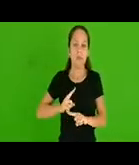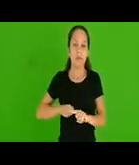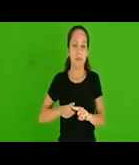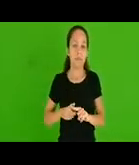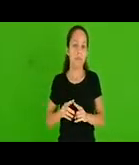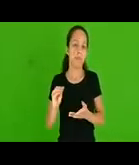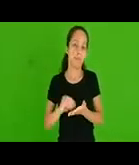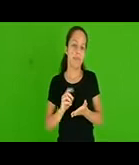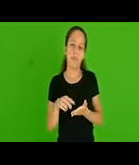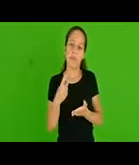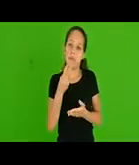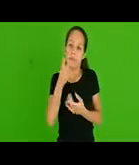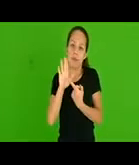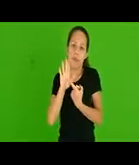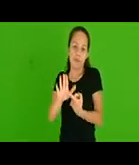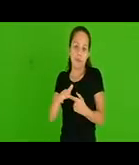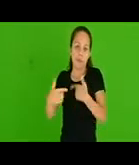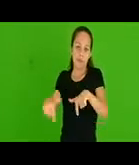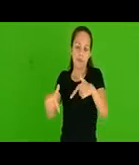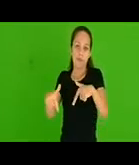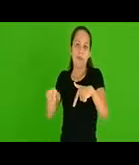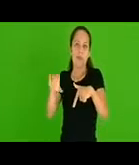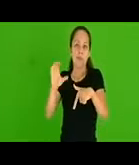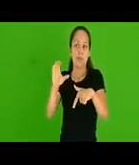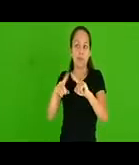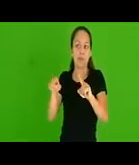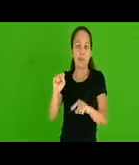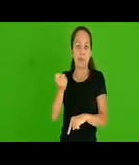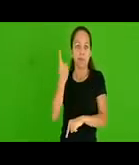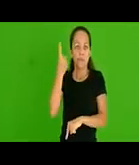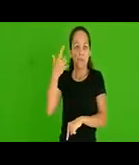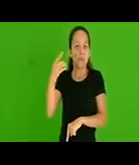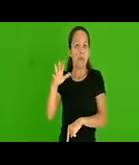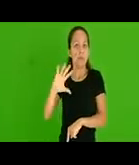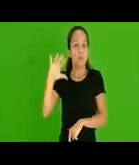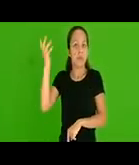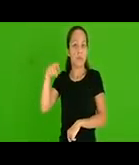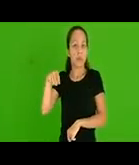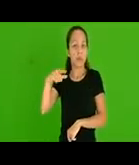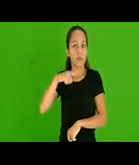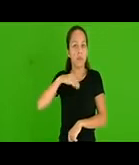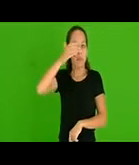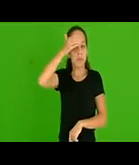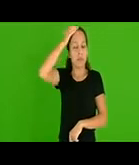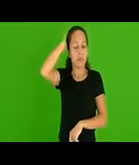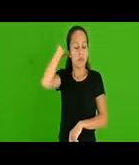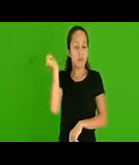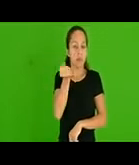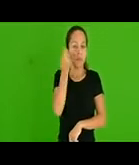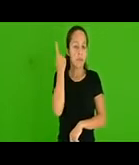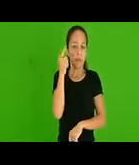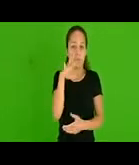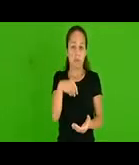num trabalho científico, mas é uma aberração aquilo ali, né? Os pressupostos, os argumentos, eles não têm base nenhuma